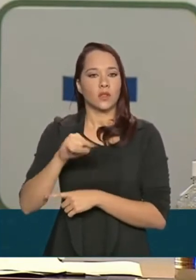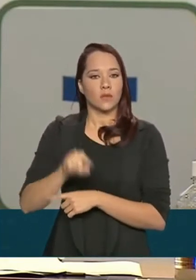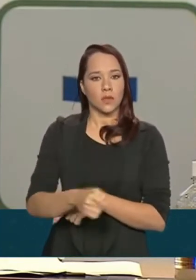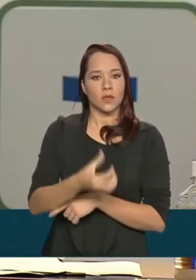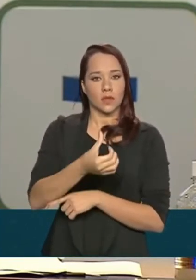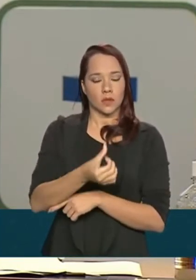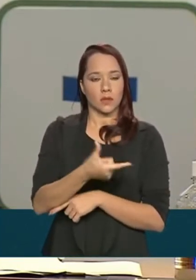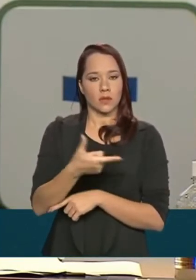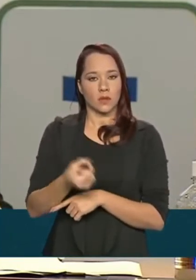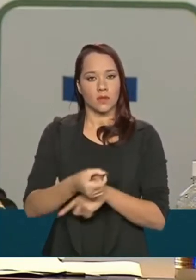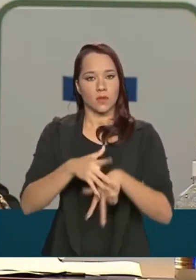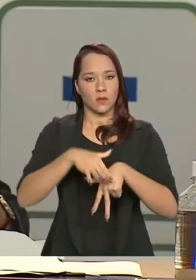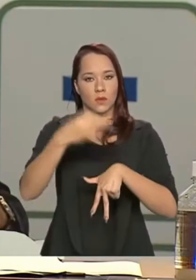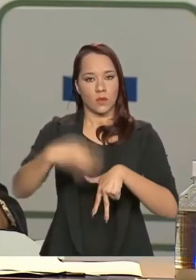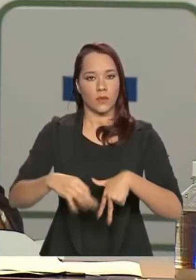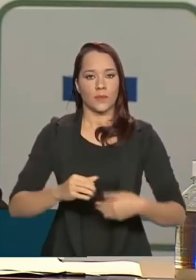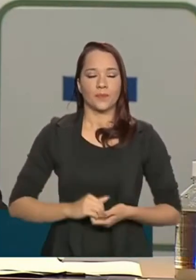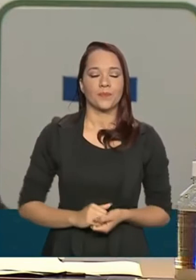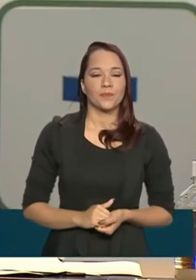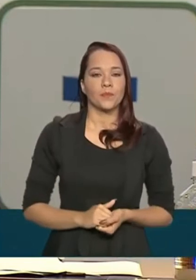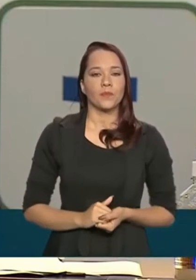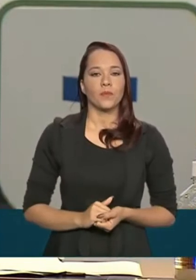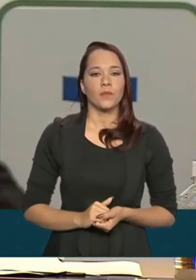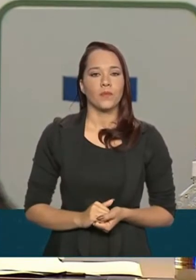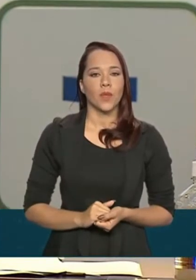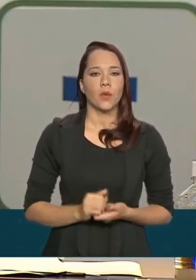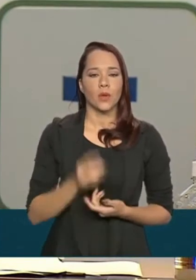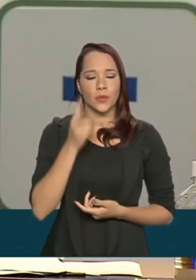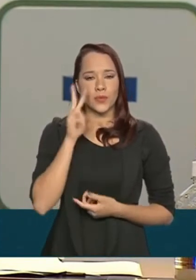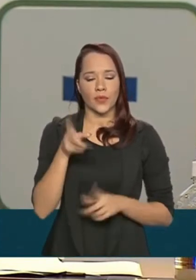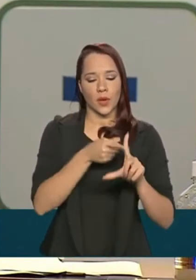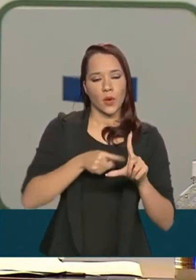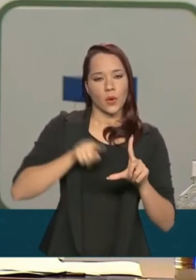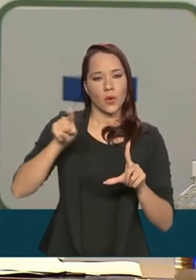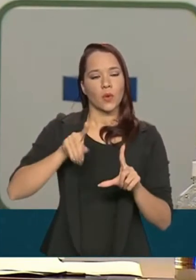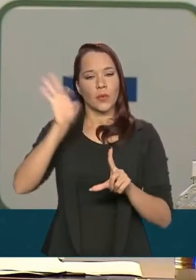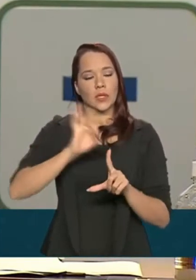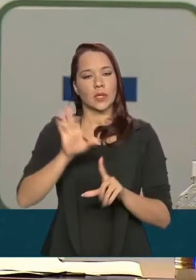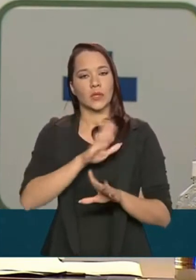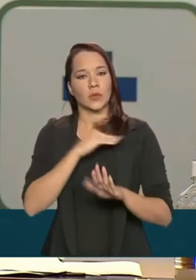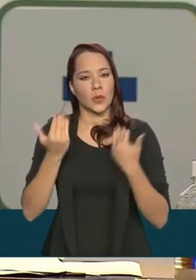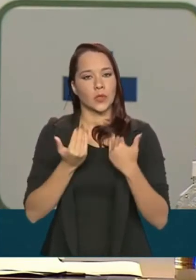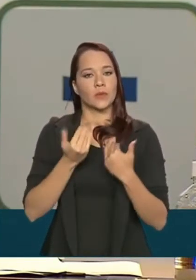37.620 casos. Quando a gente olha a curva por óbito, a gente